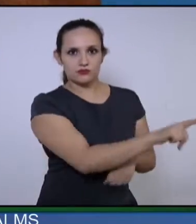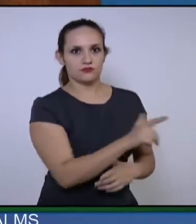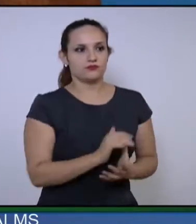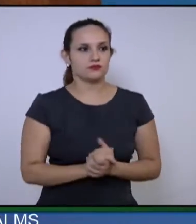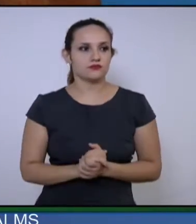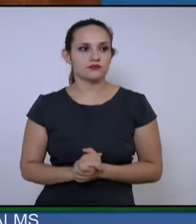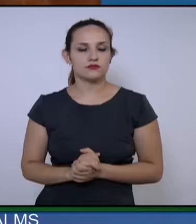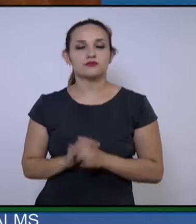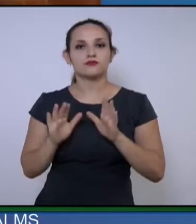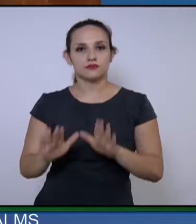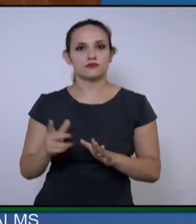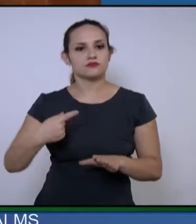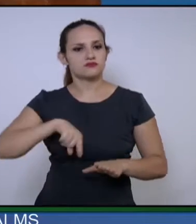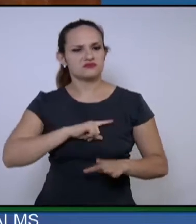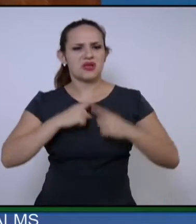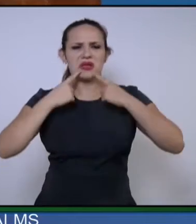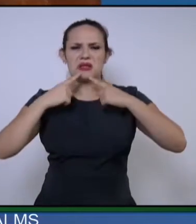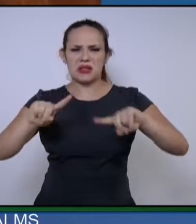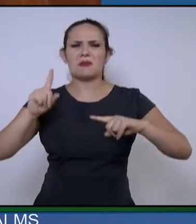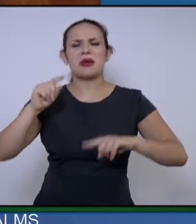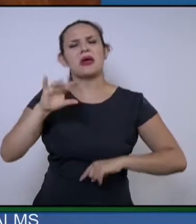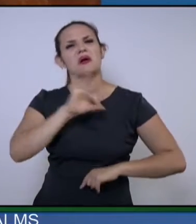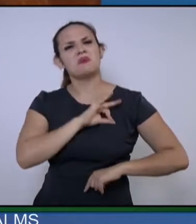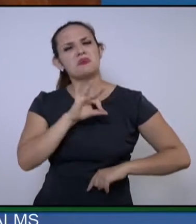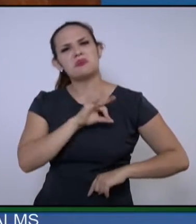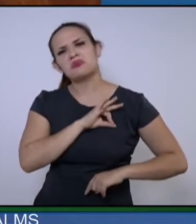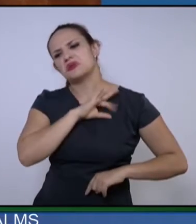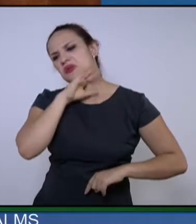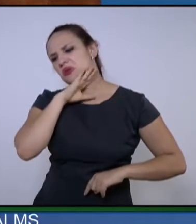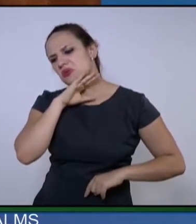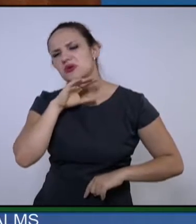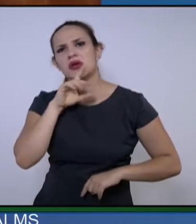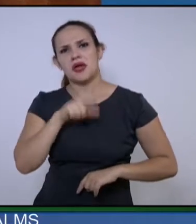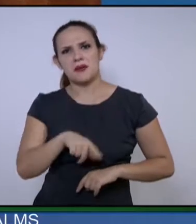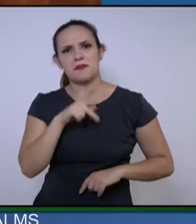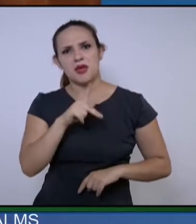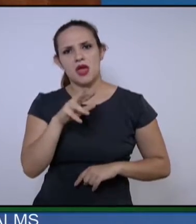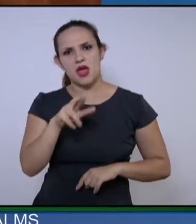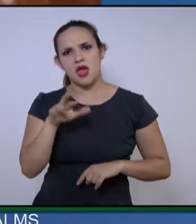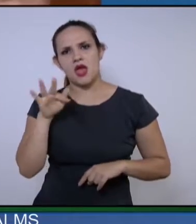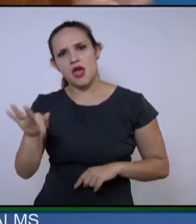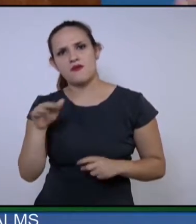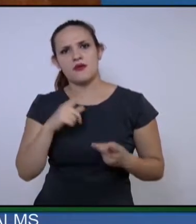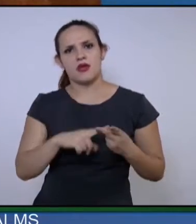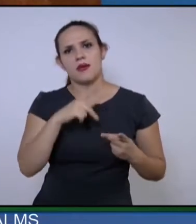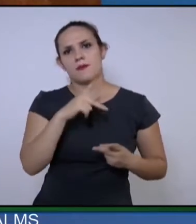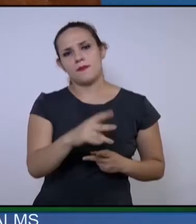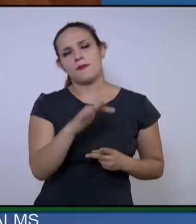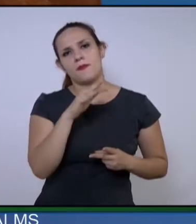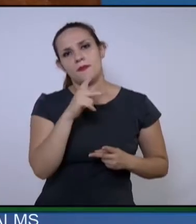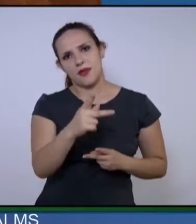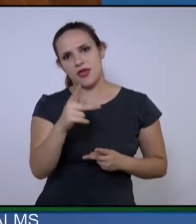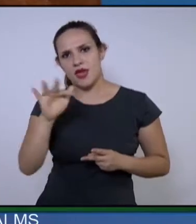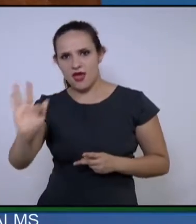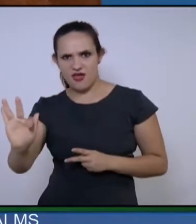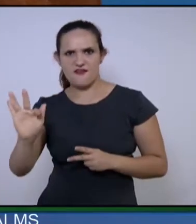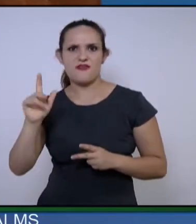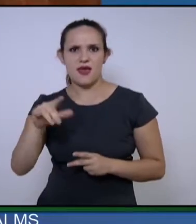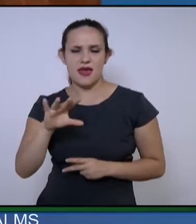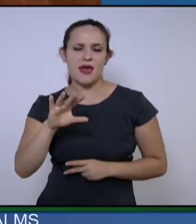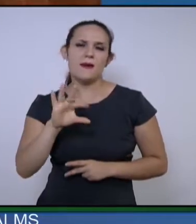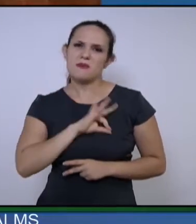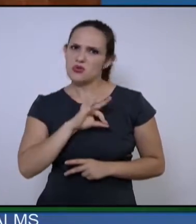nós reclamávamos o sucateamento da Polícia Federal e da Polícia Rodoviária Federal. Não precisa de ser especialista, deputado